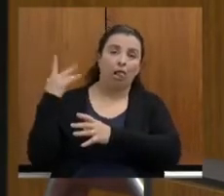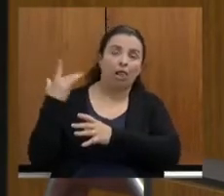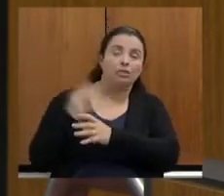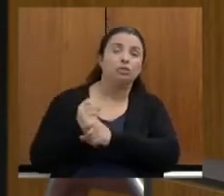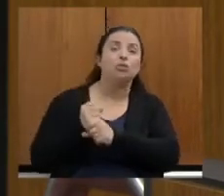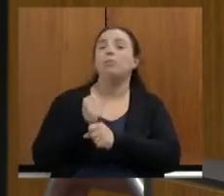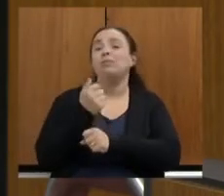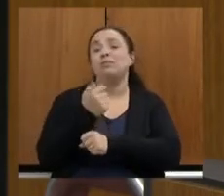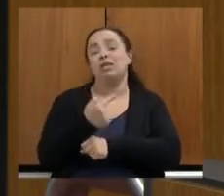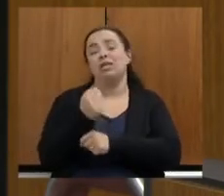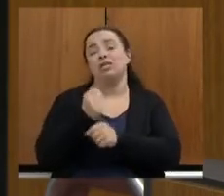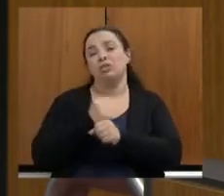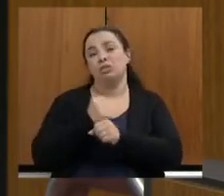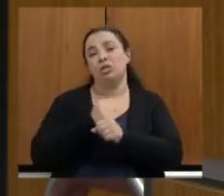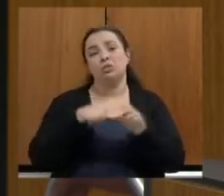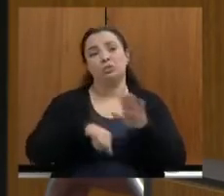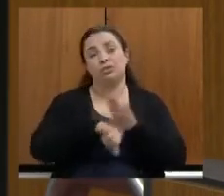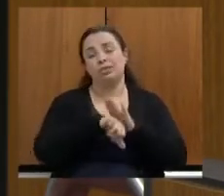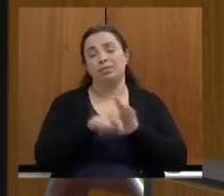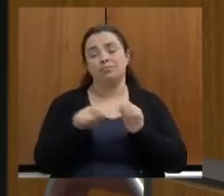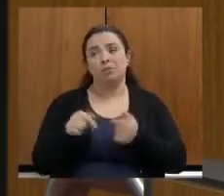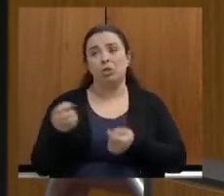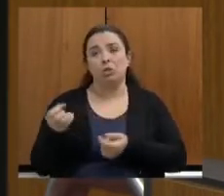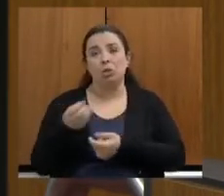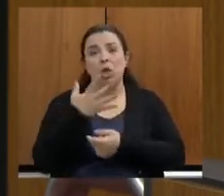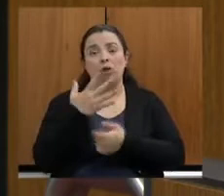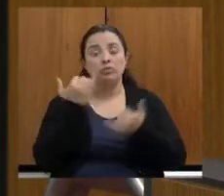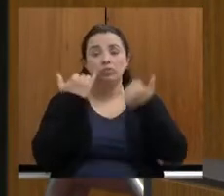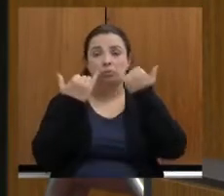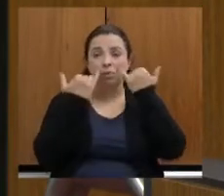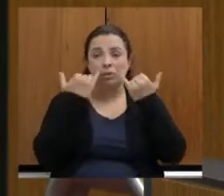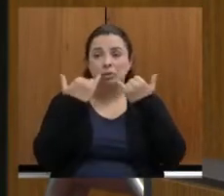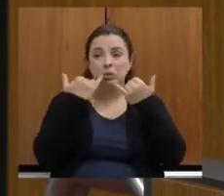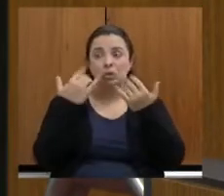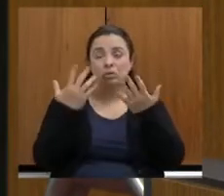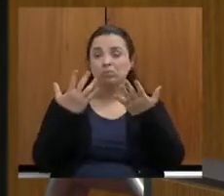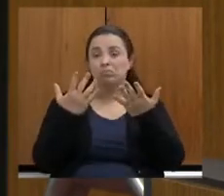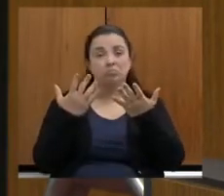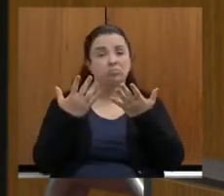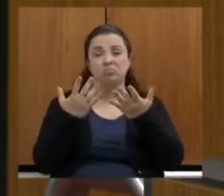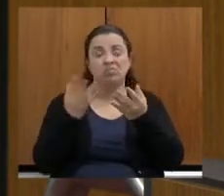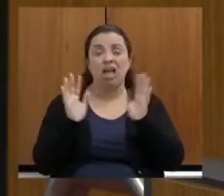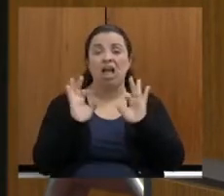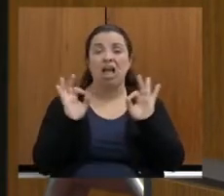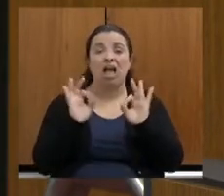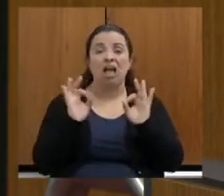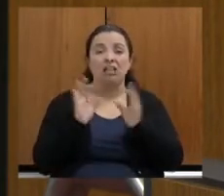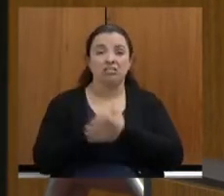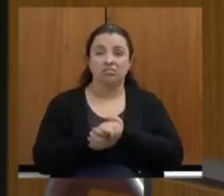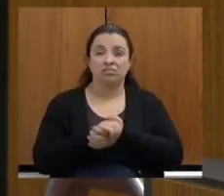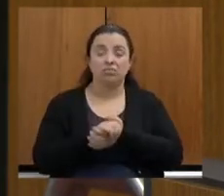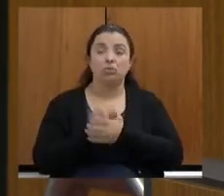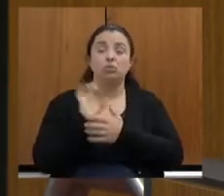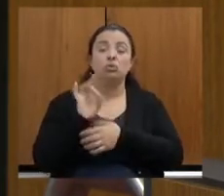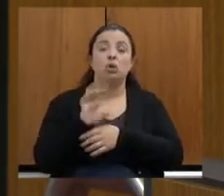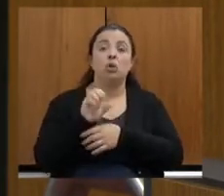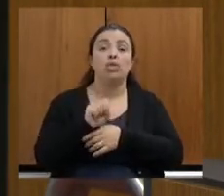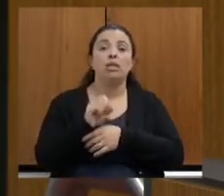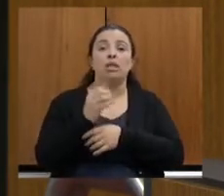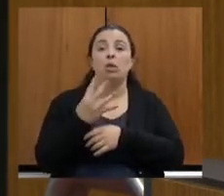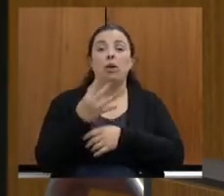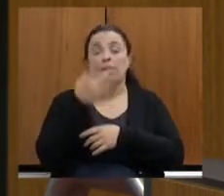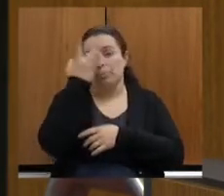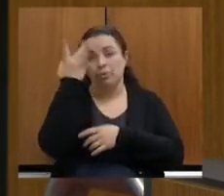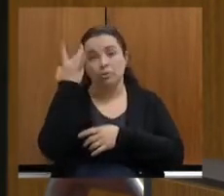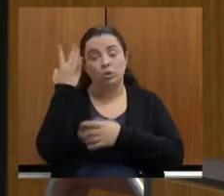e a gente não tem nada de novo para trazer de bom que aconteceu nesse sete anos né a não ser as 84 pessoas que